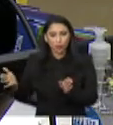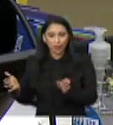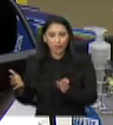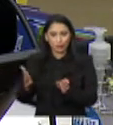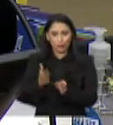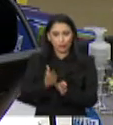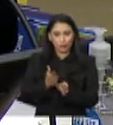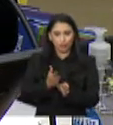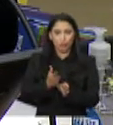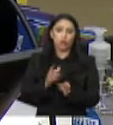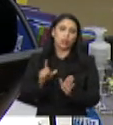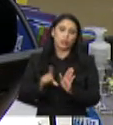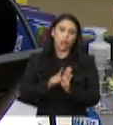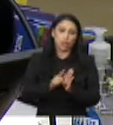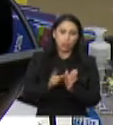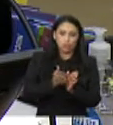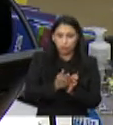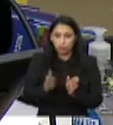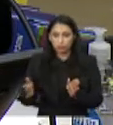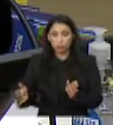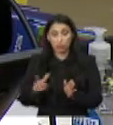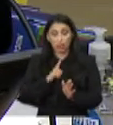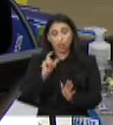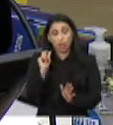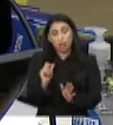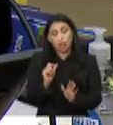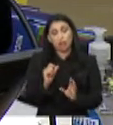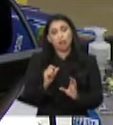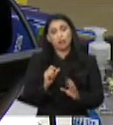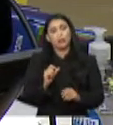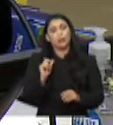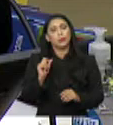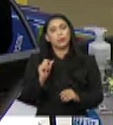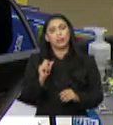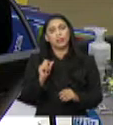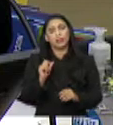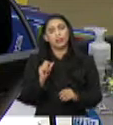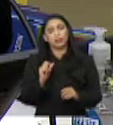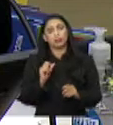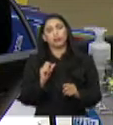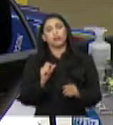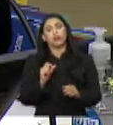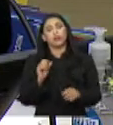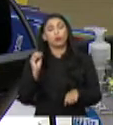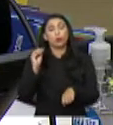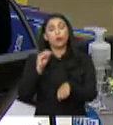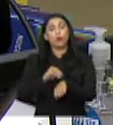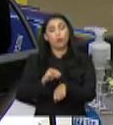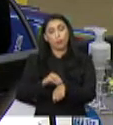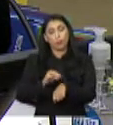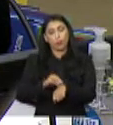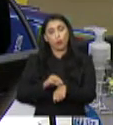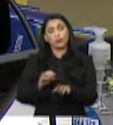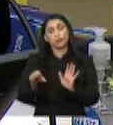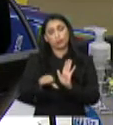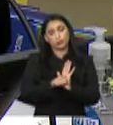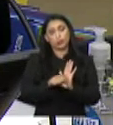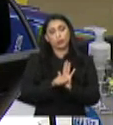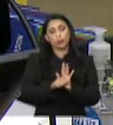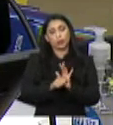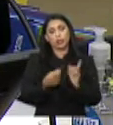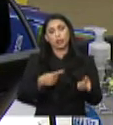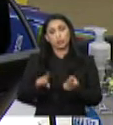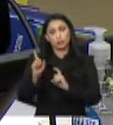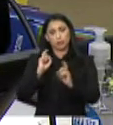da questão da impossibilidade de a ação de improbidade na modalidade culposa prevista